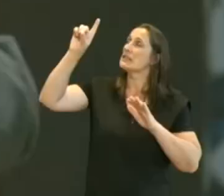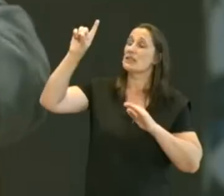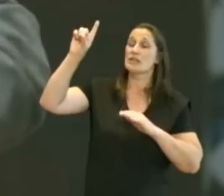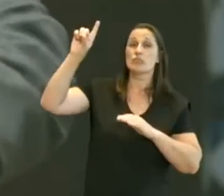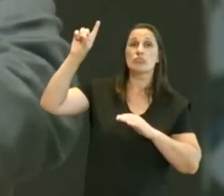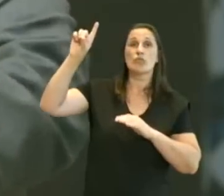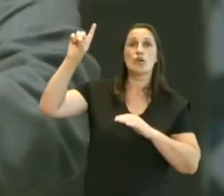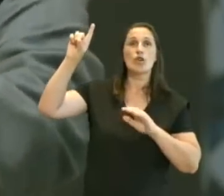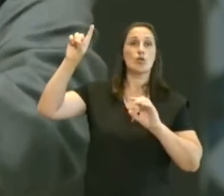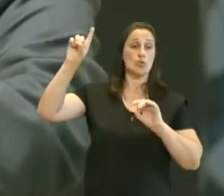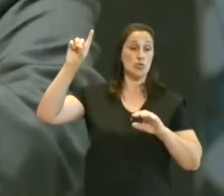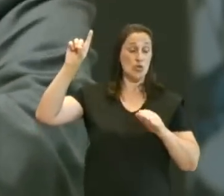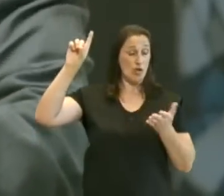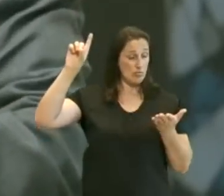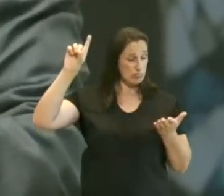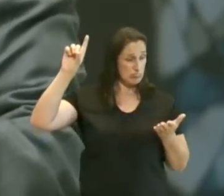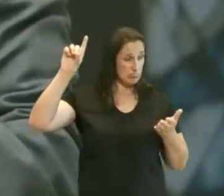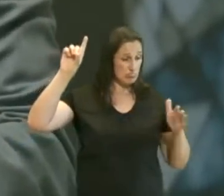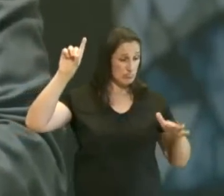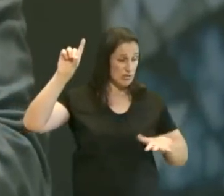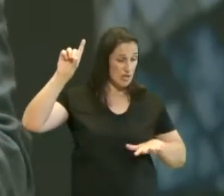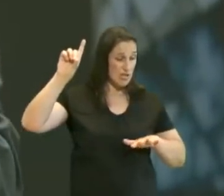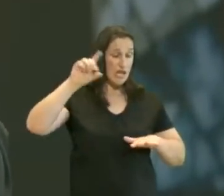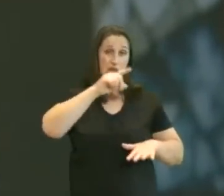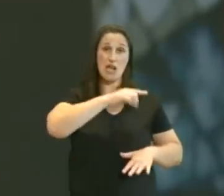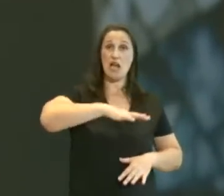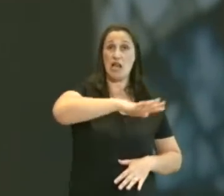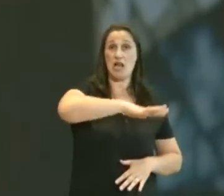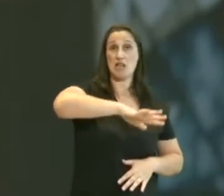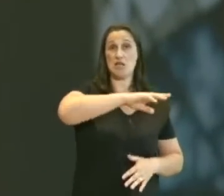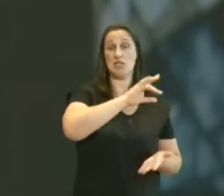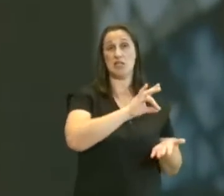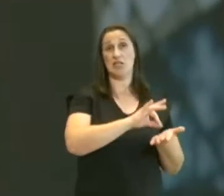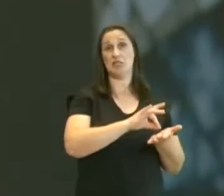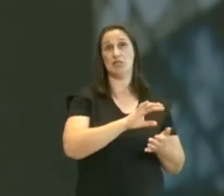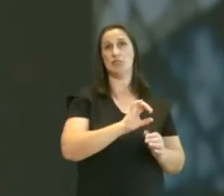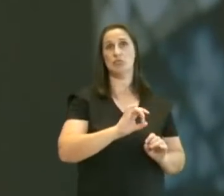consigo enxergar o que está aqui na minha frente.